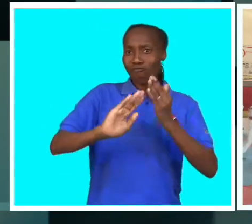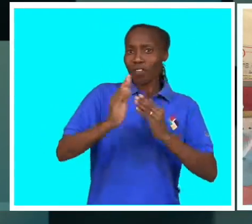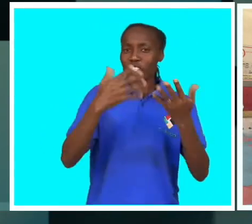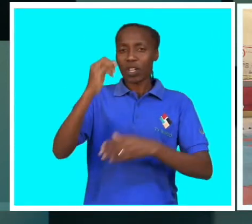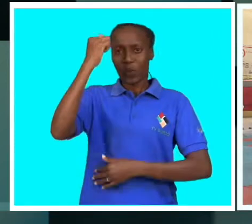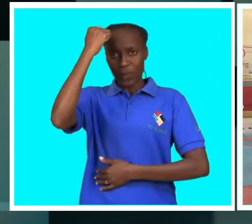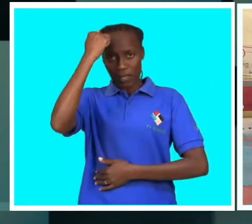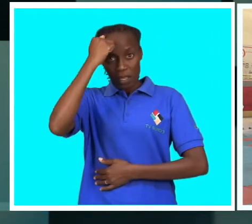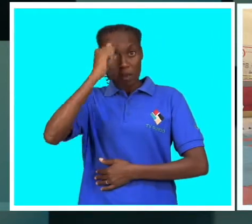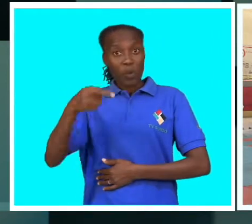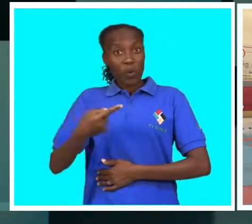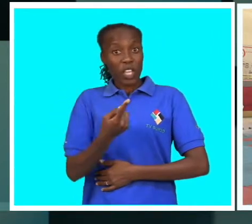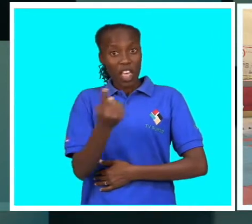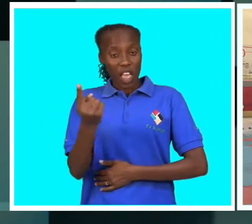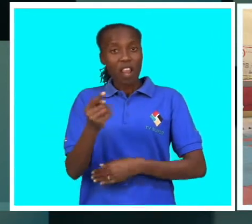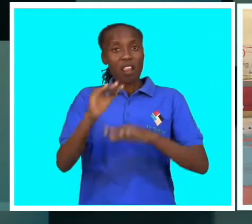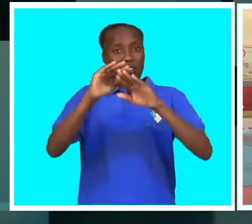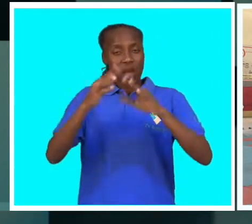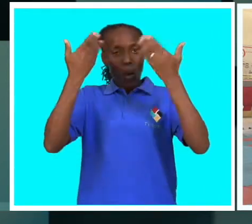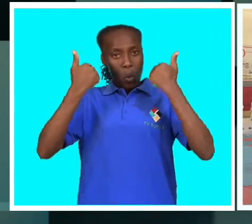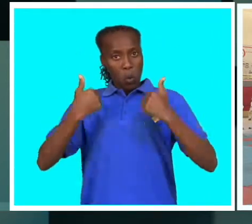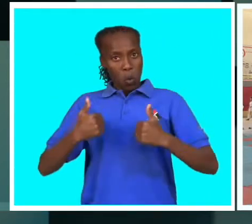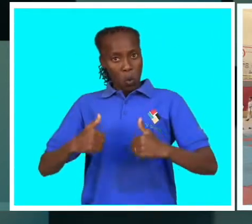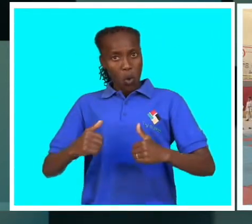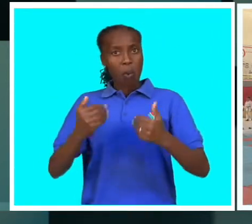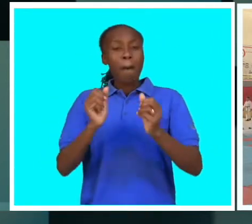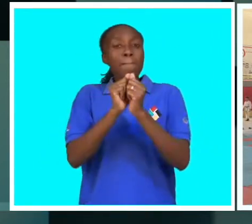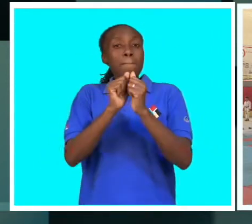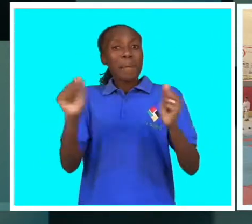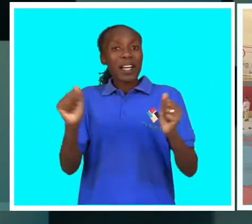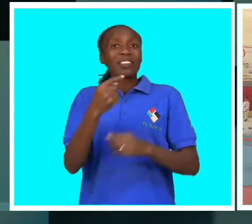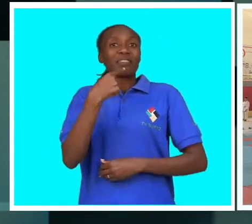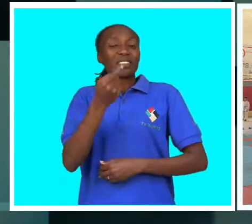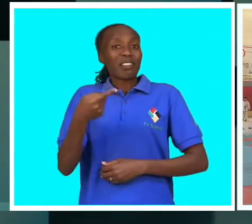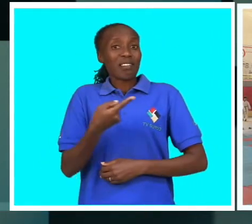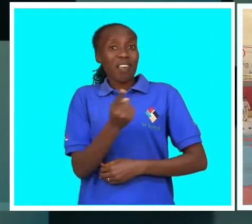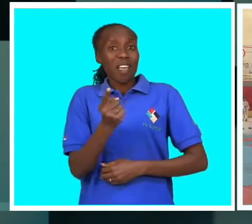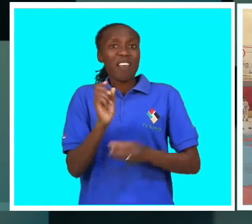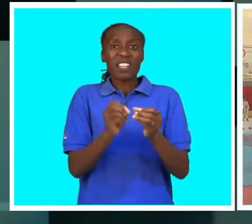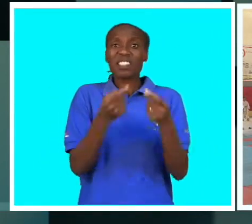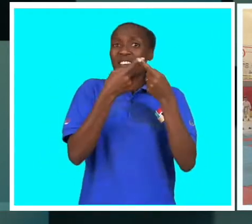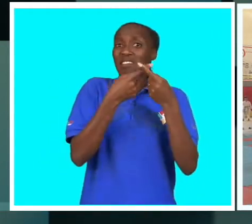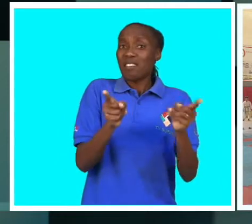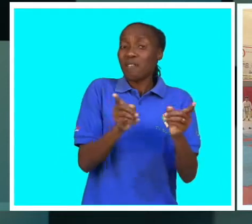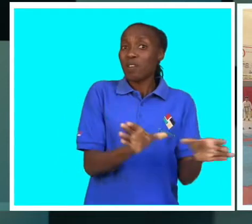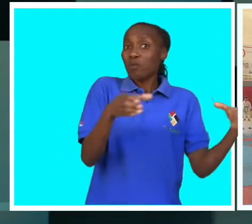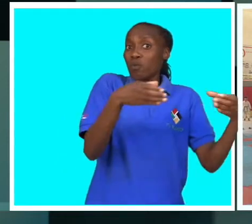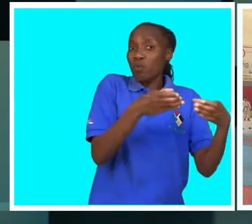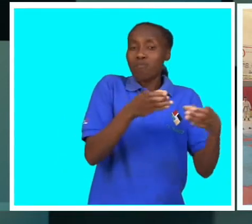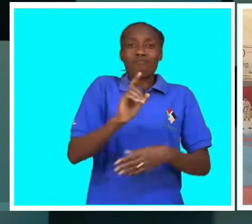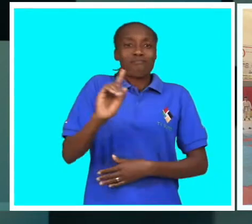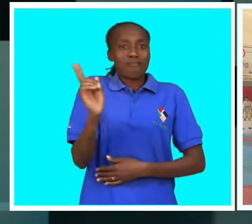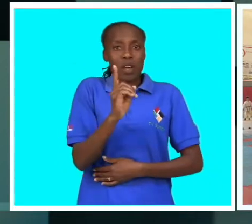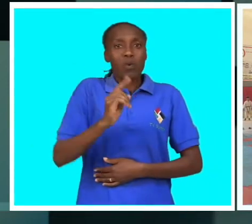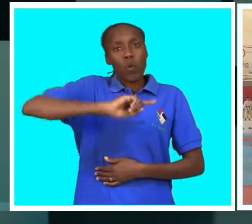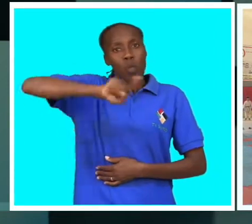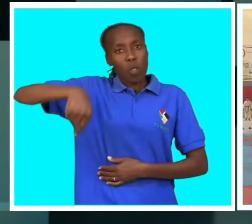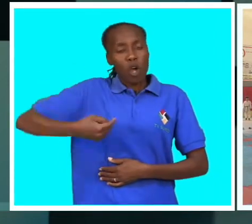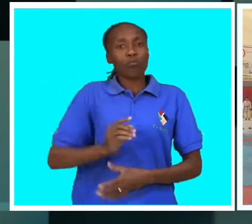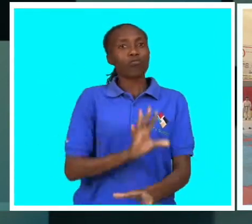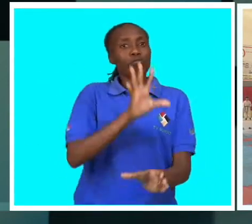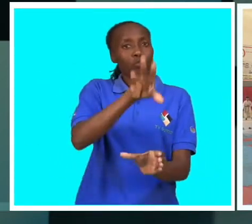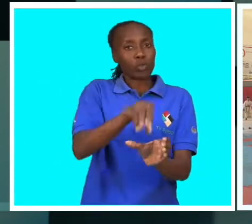reconhece da parte física dele, mas nunca o deixamos diferente do grupo. Nós colocamos ele